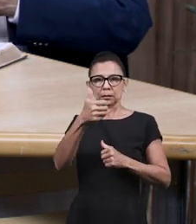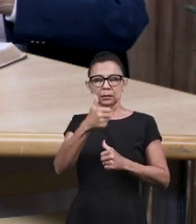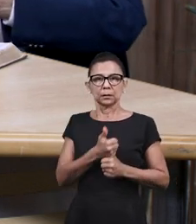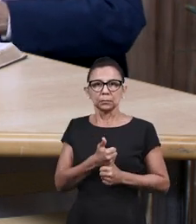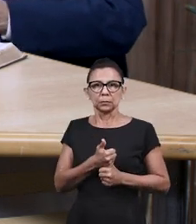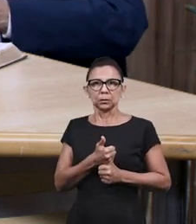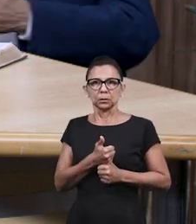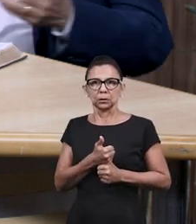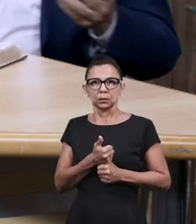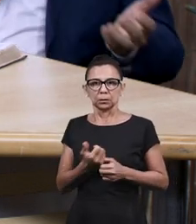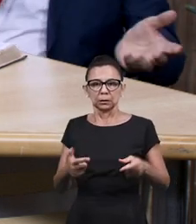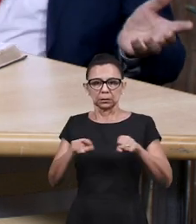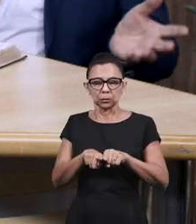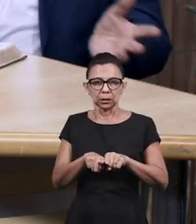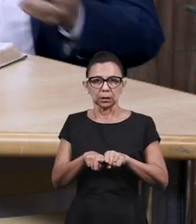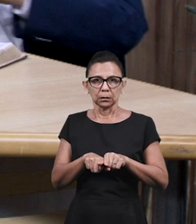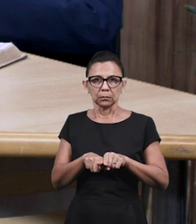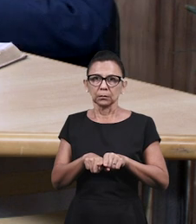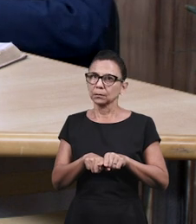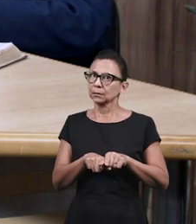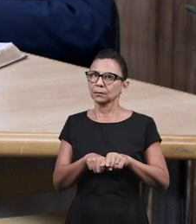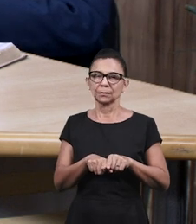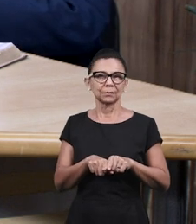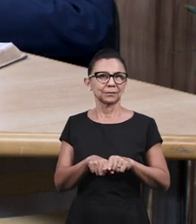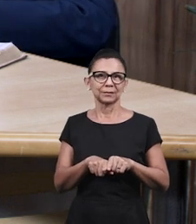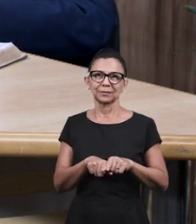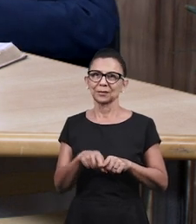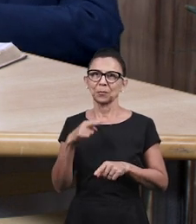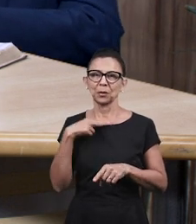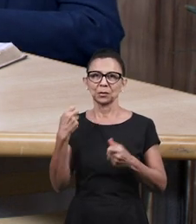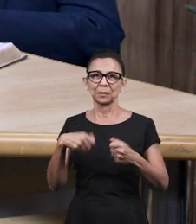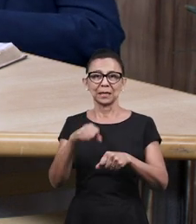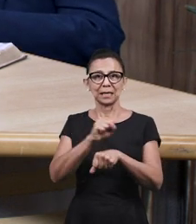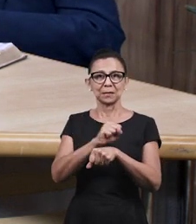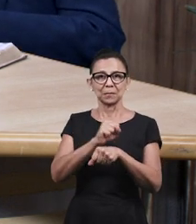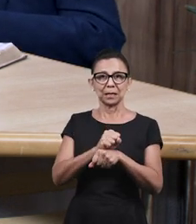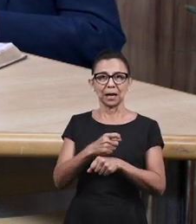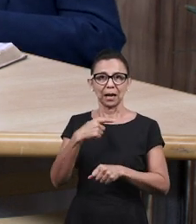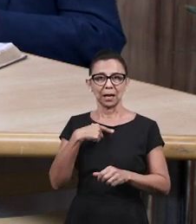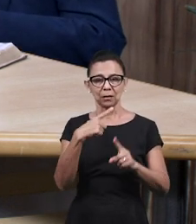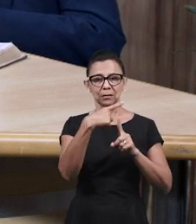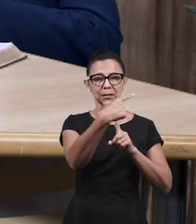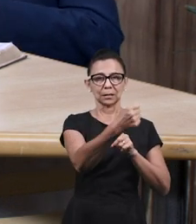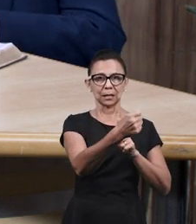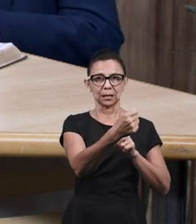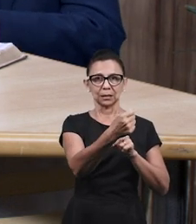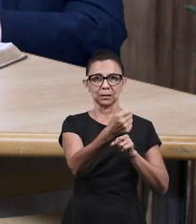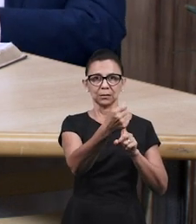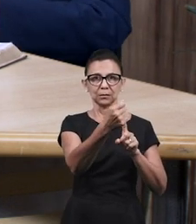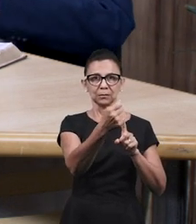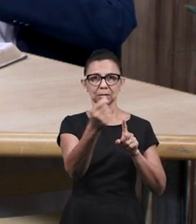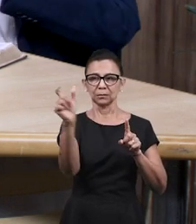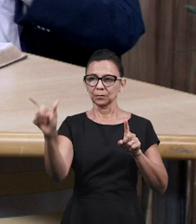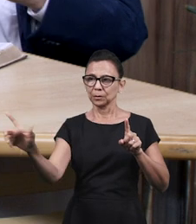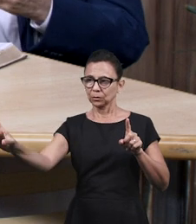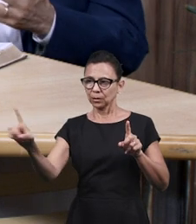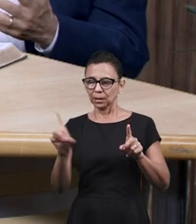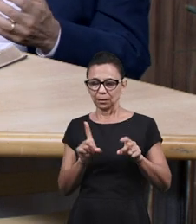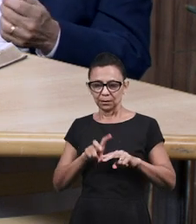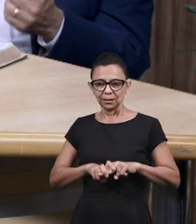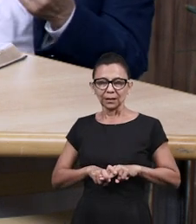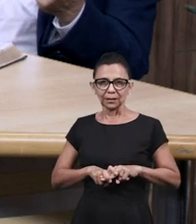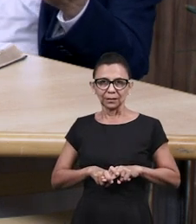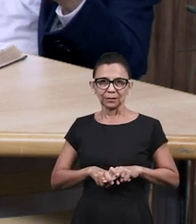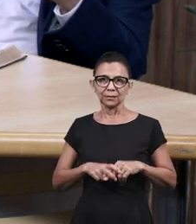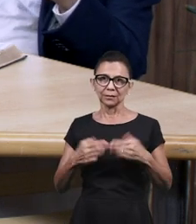Então, daqui a 5 minutos eu saio, o outro entra. Então entrou a medida tempo. Se tornou possível. Outra forma de entender a